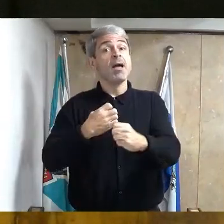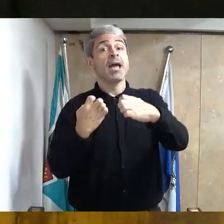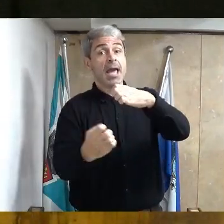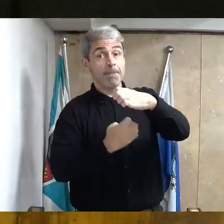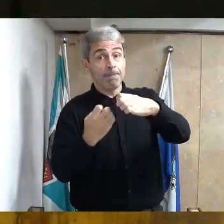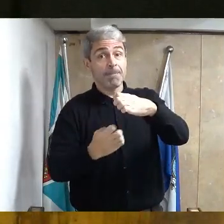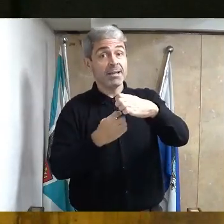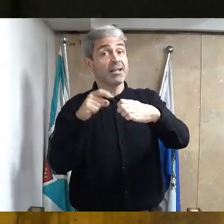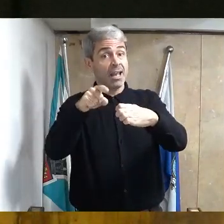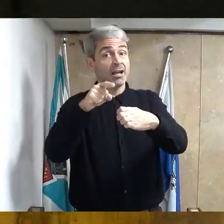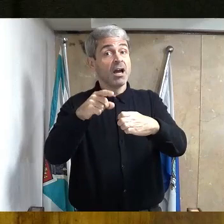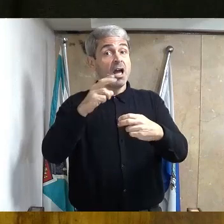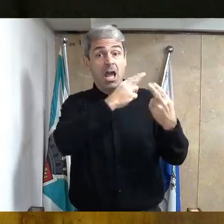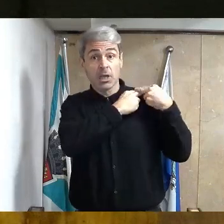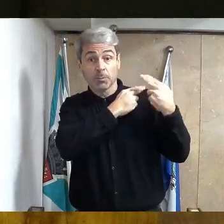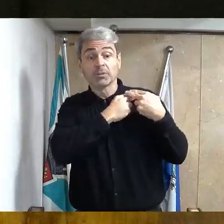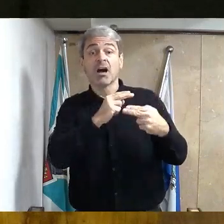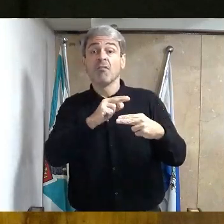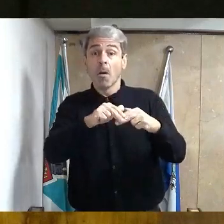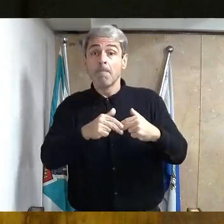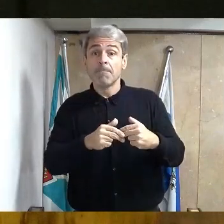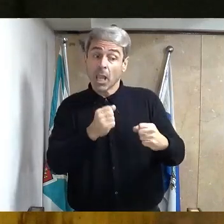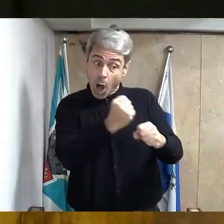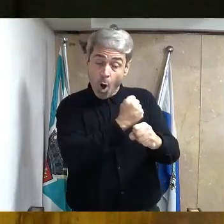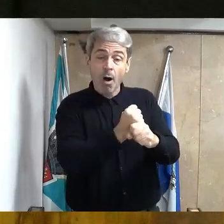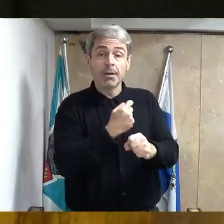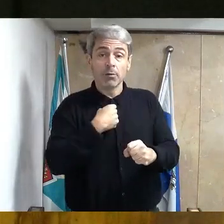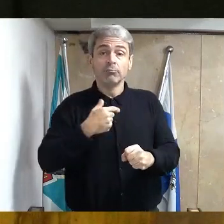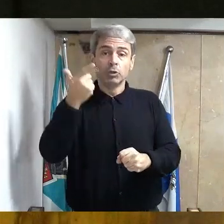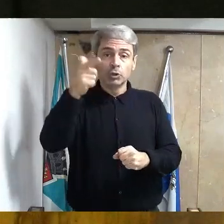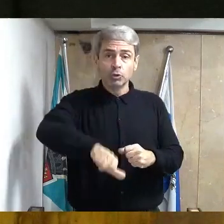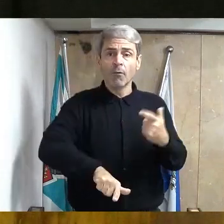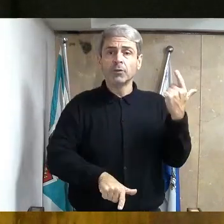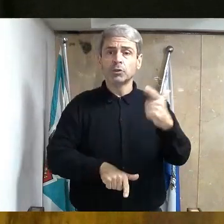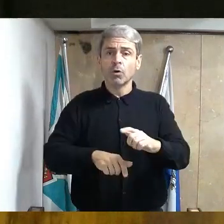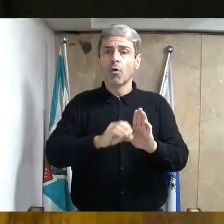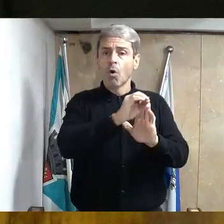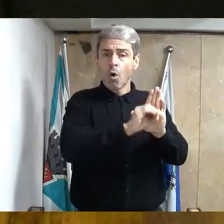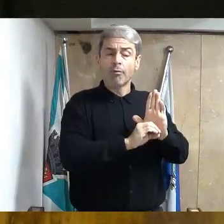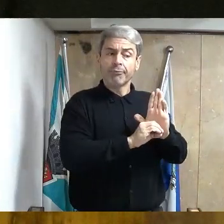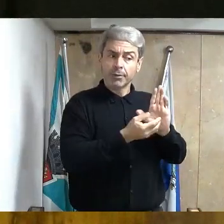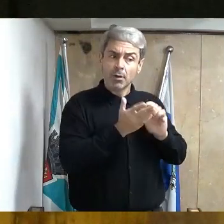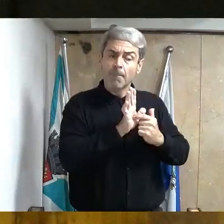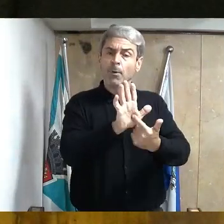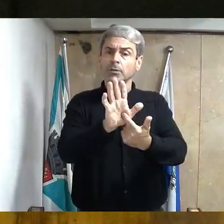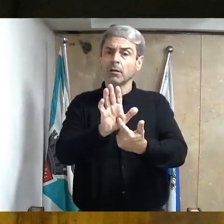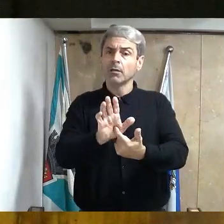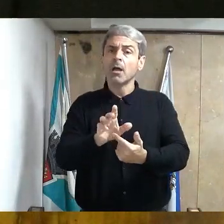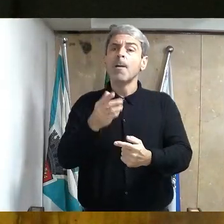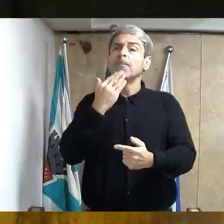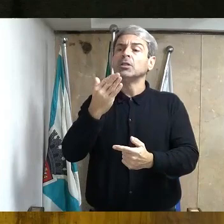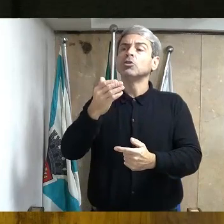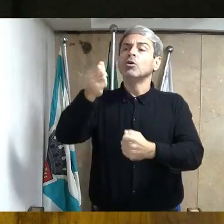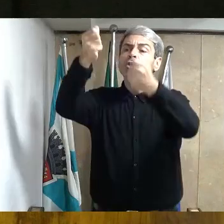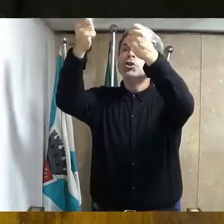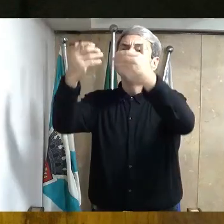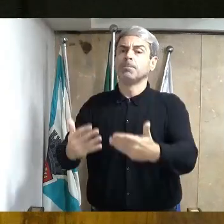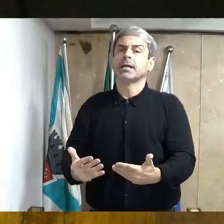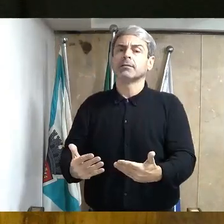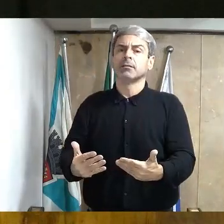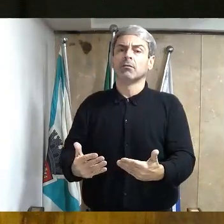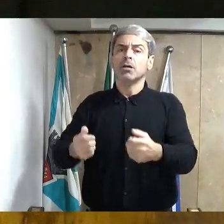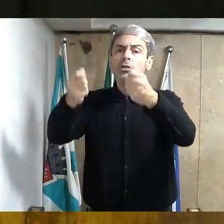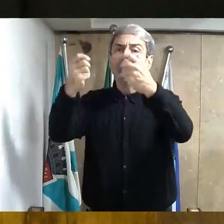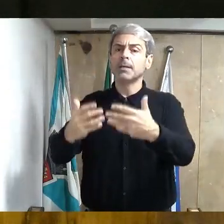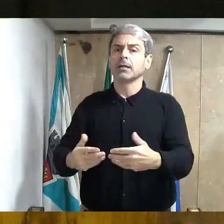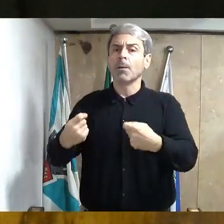Pérola e vou mandar de novo os ofícios pedindo explicação ao secretário Leandro Guimarães. Agora, na próxima